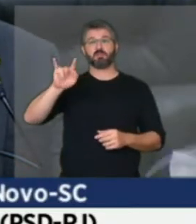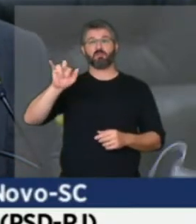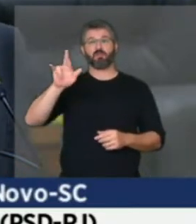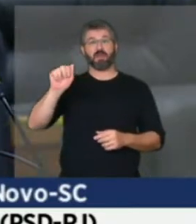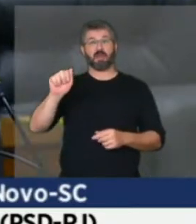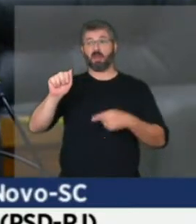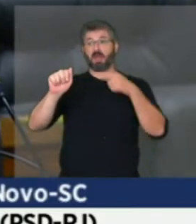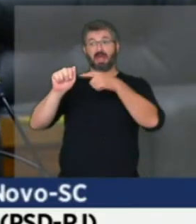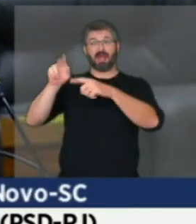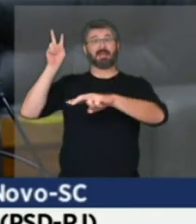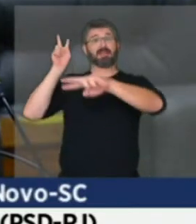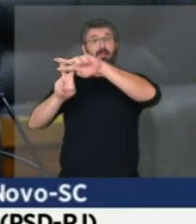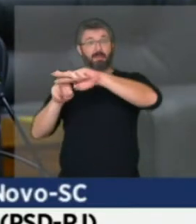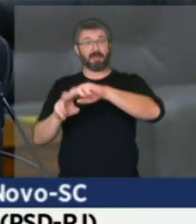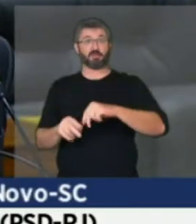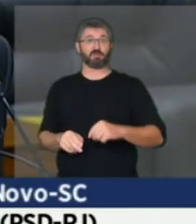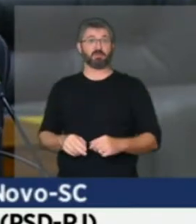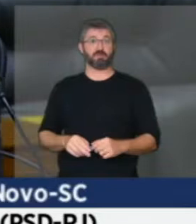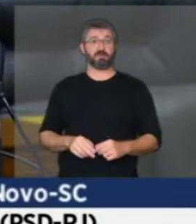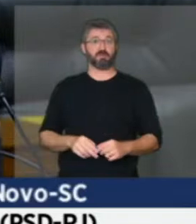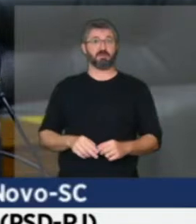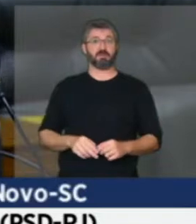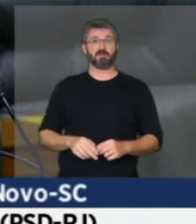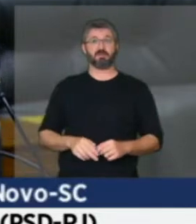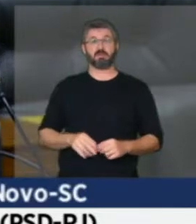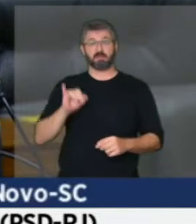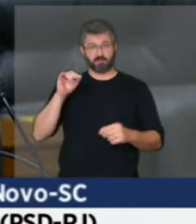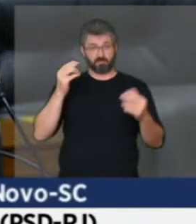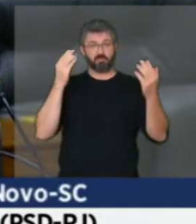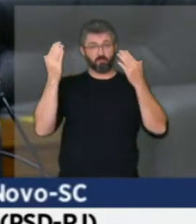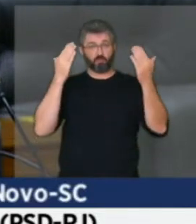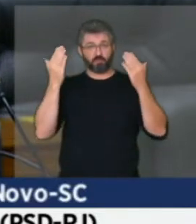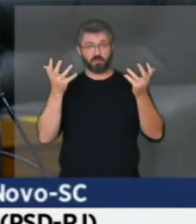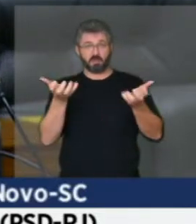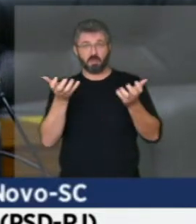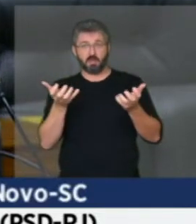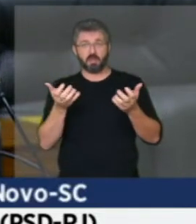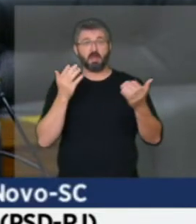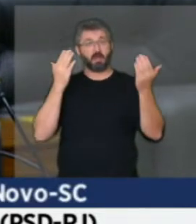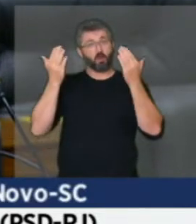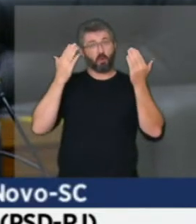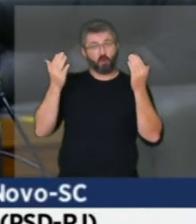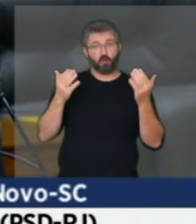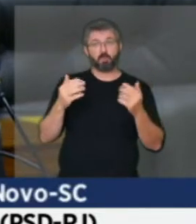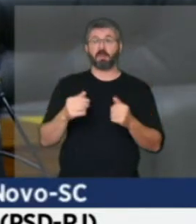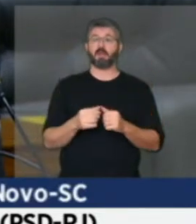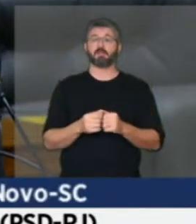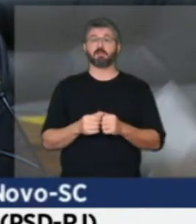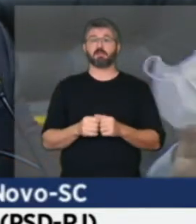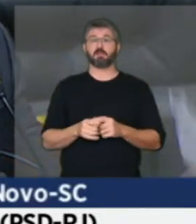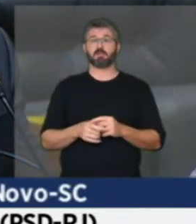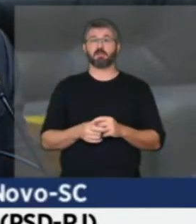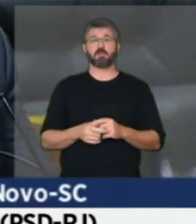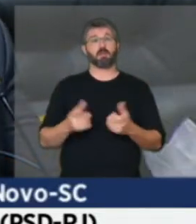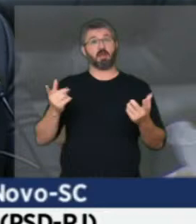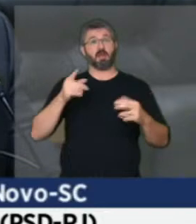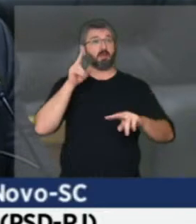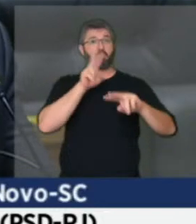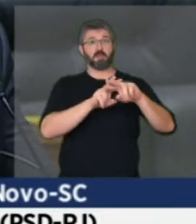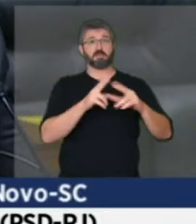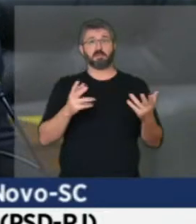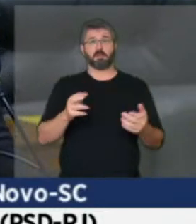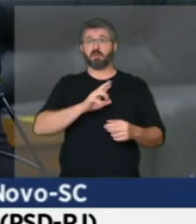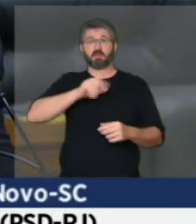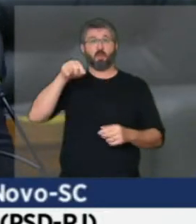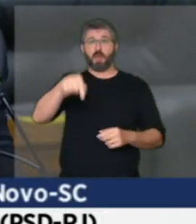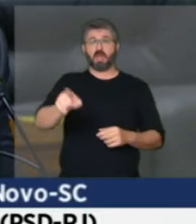preso. Se fosse para se fazer uma comparação, a comparação, a analogia, seria de prisão. Não é o que se